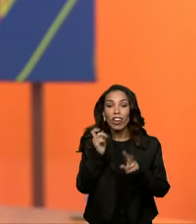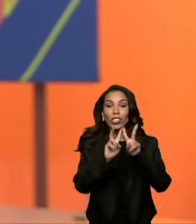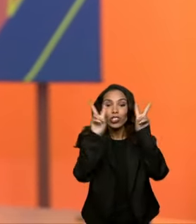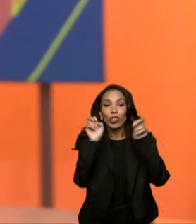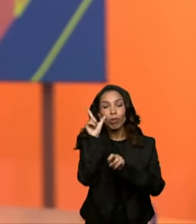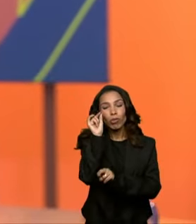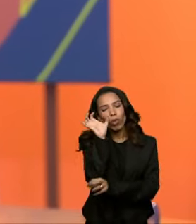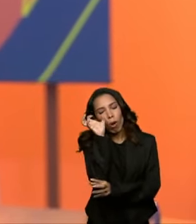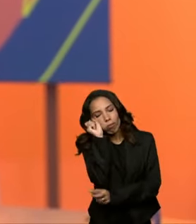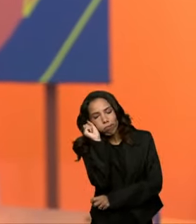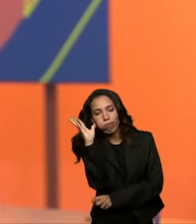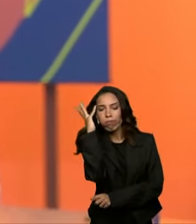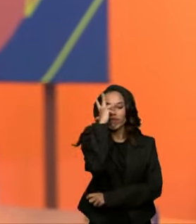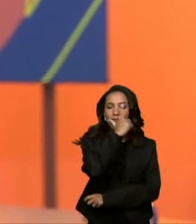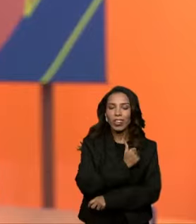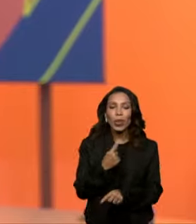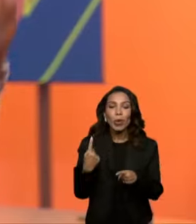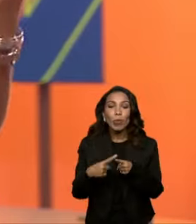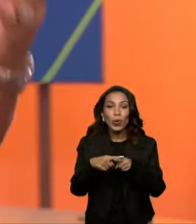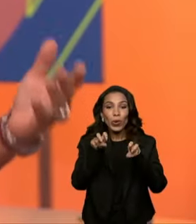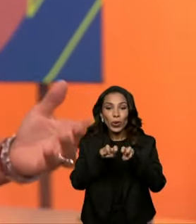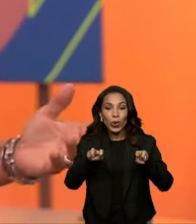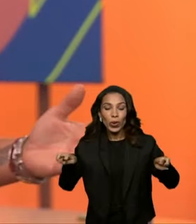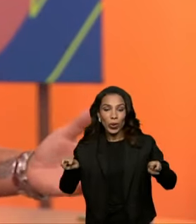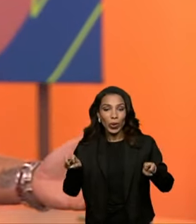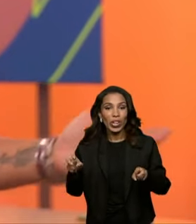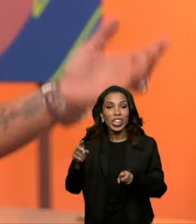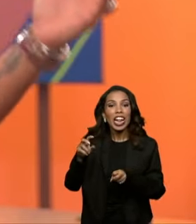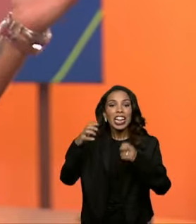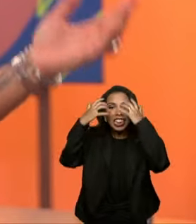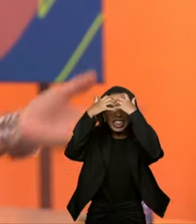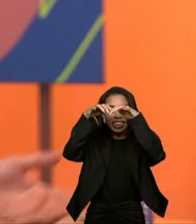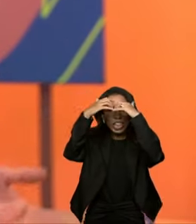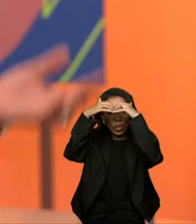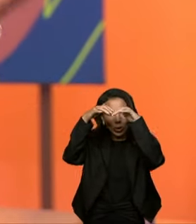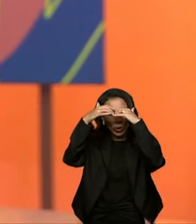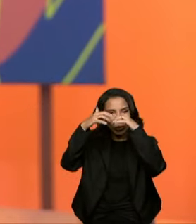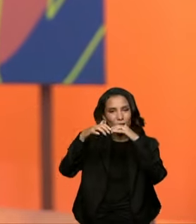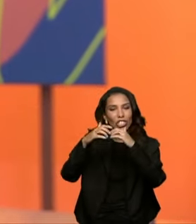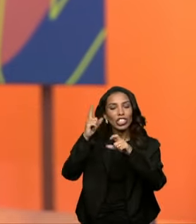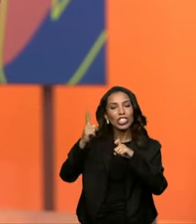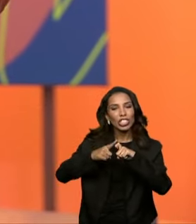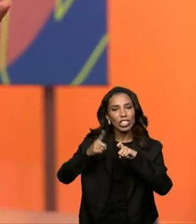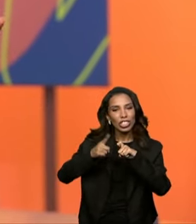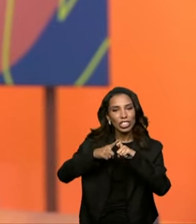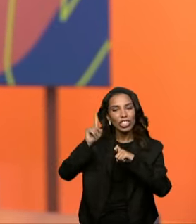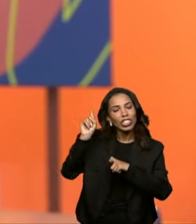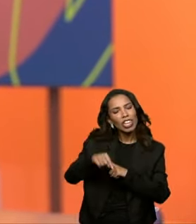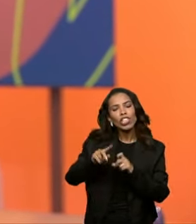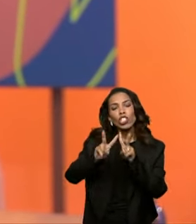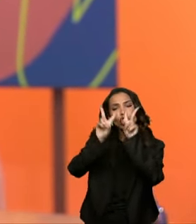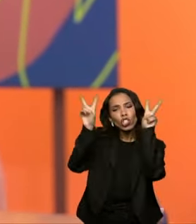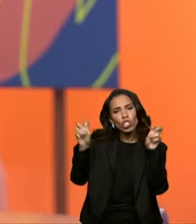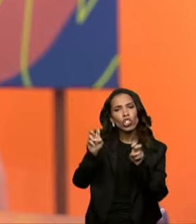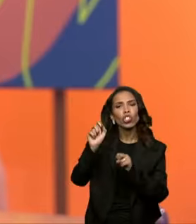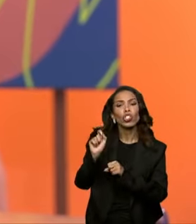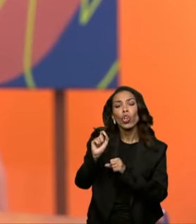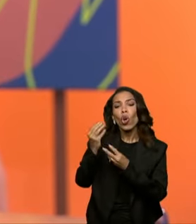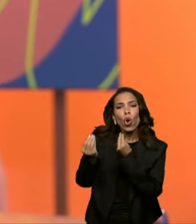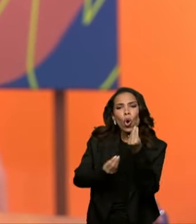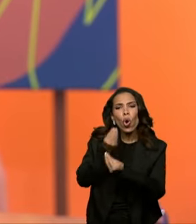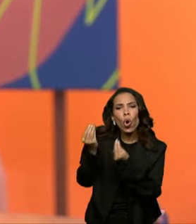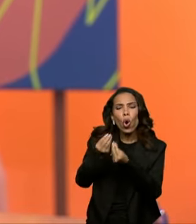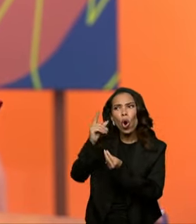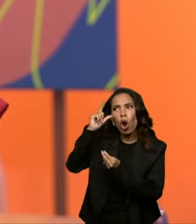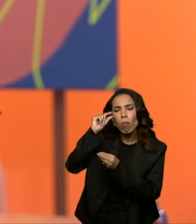outros convidados da nossa bancada incrível são a querida neurologista Andréa Bacelar, que vai falar exatamente sobre isso, sobre higiene do